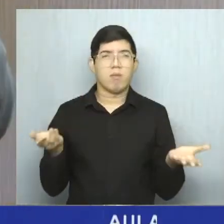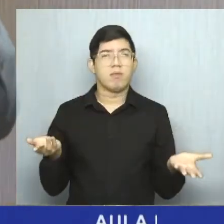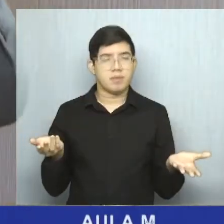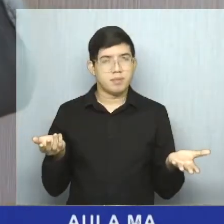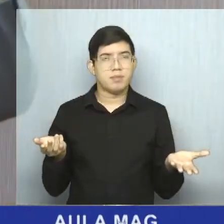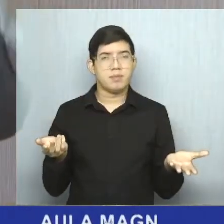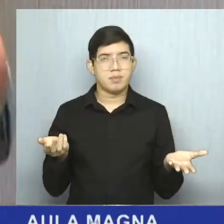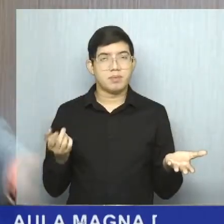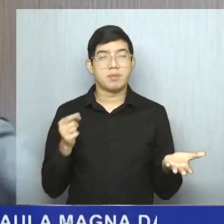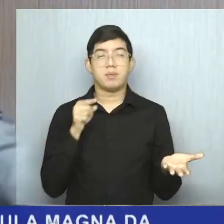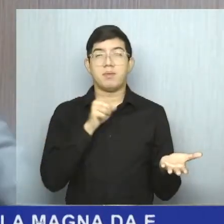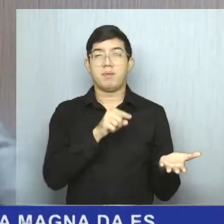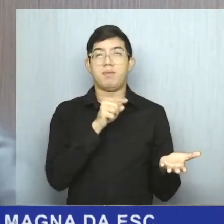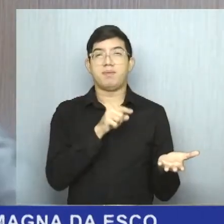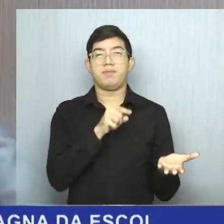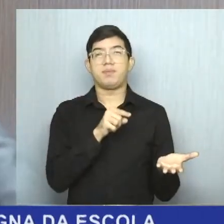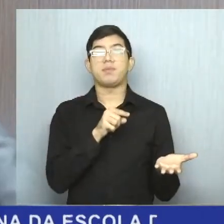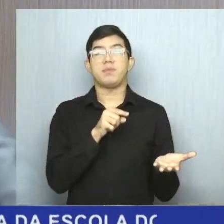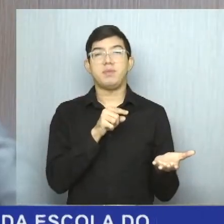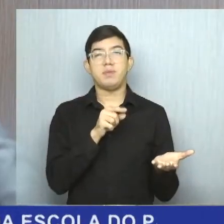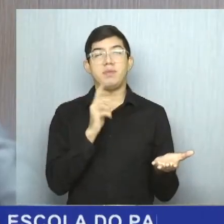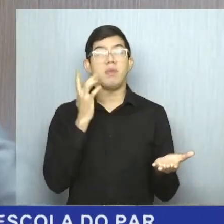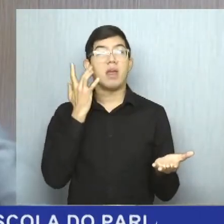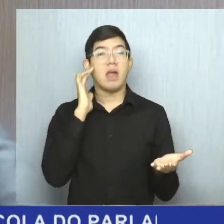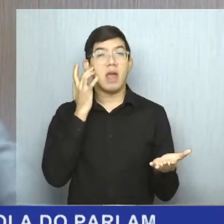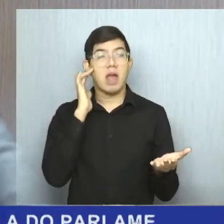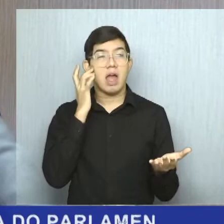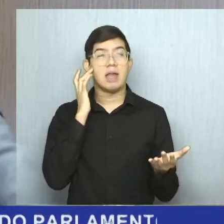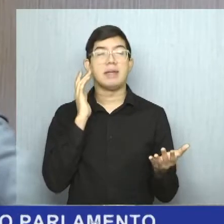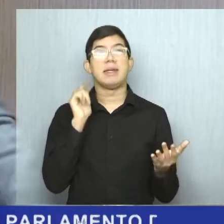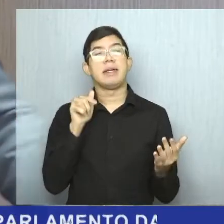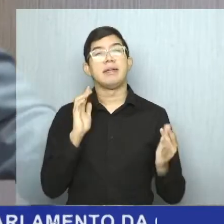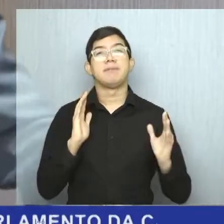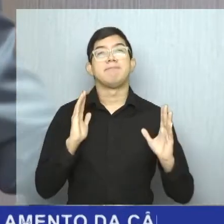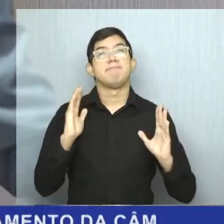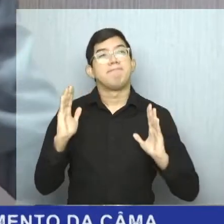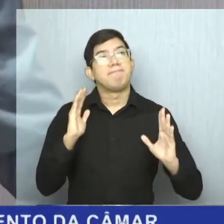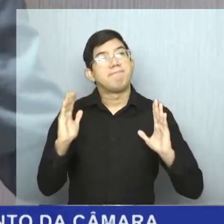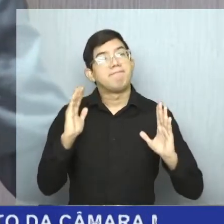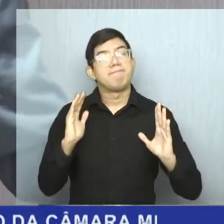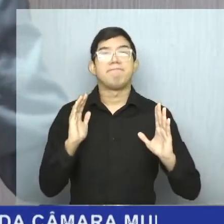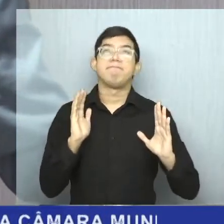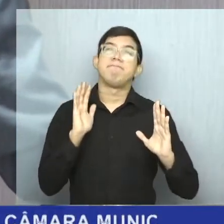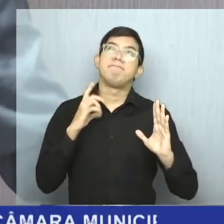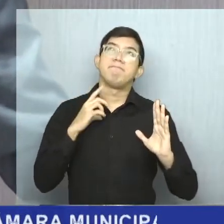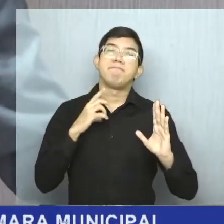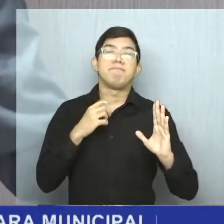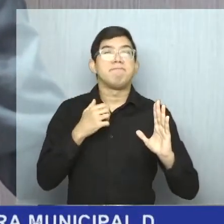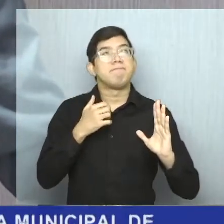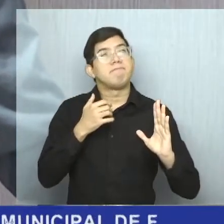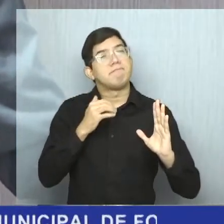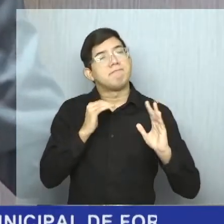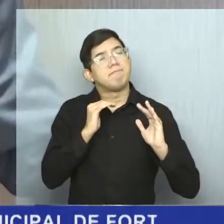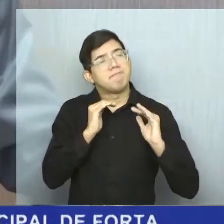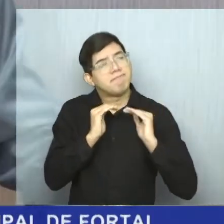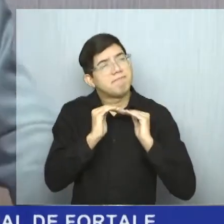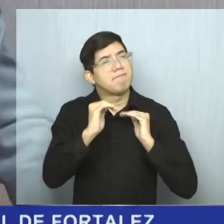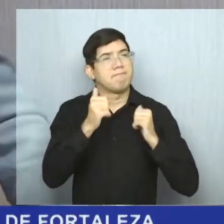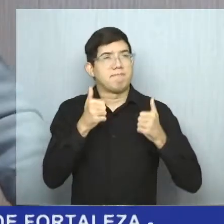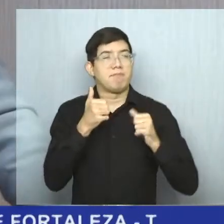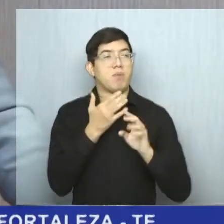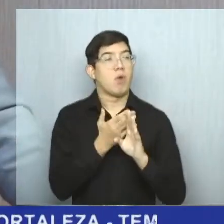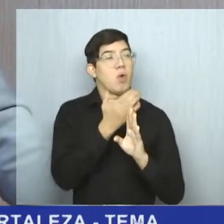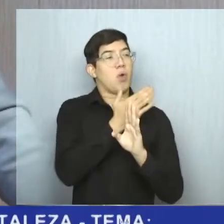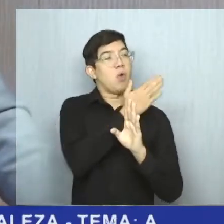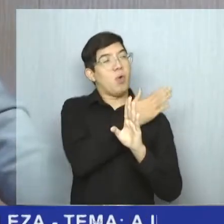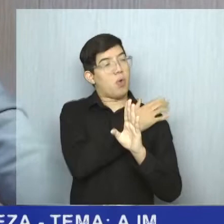mais longo período de estabilidade da história brasileira desde que caiu Pedro II. 25